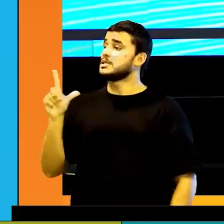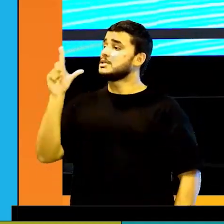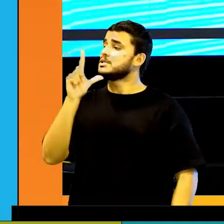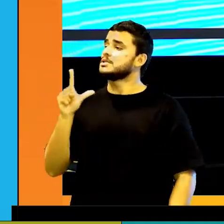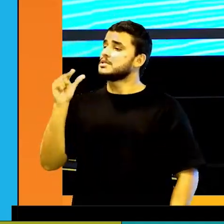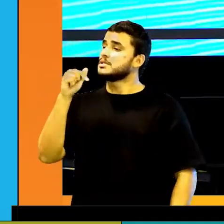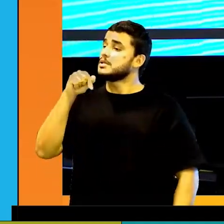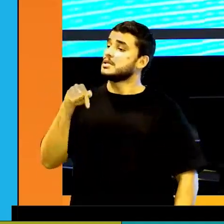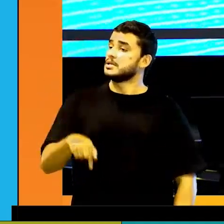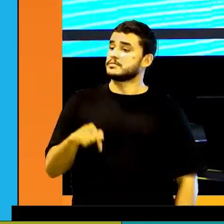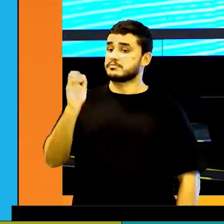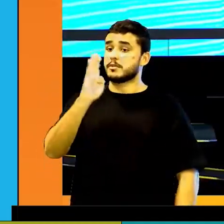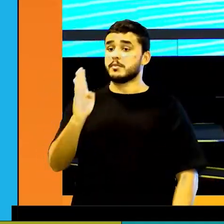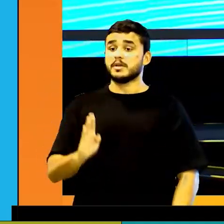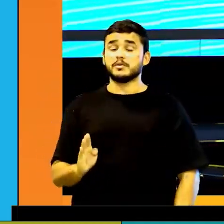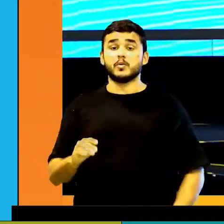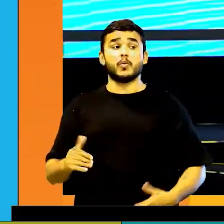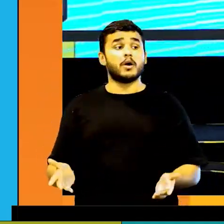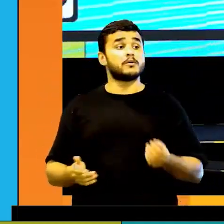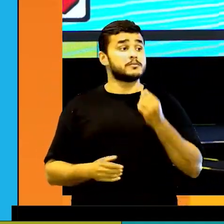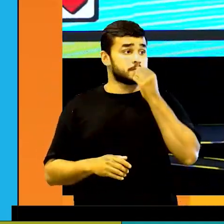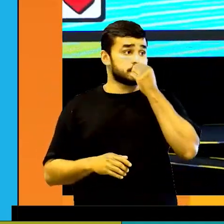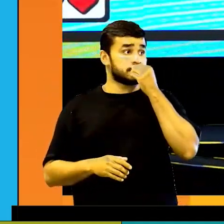brasileira? Quem me lembra?